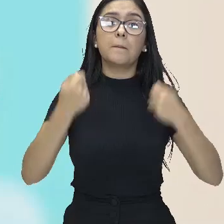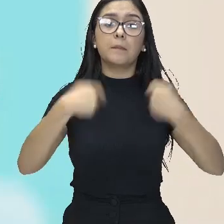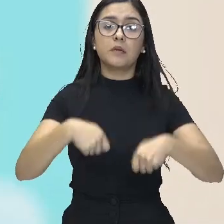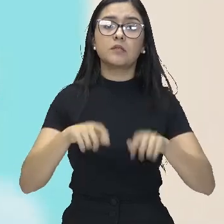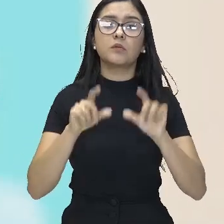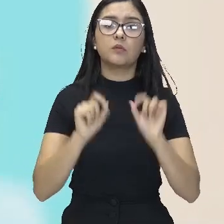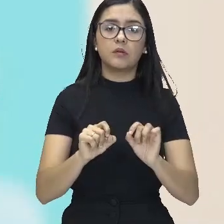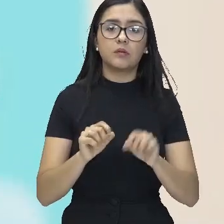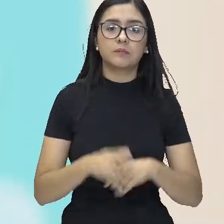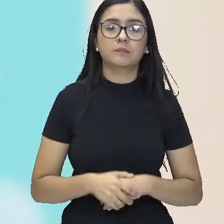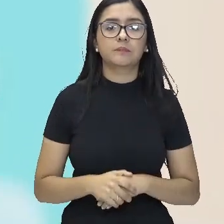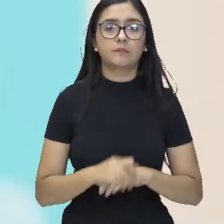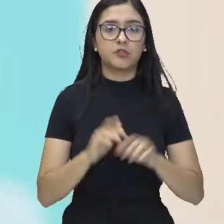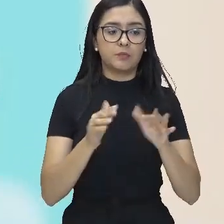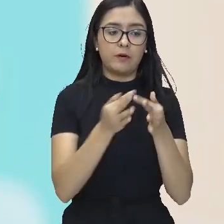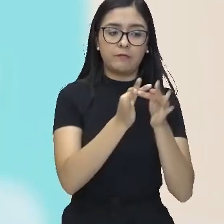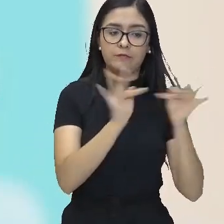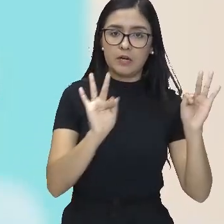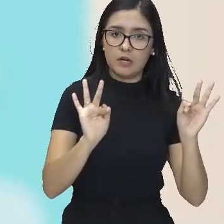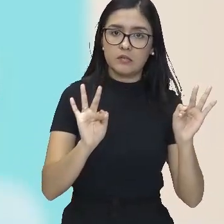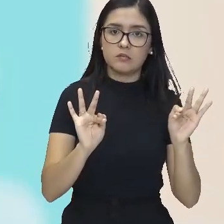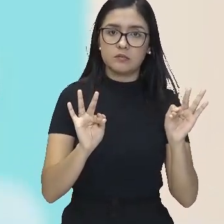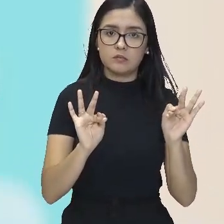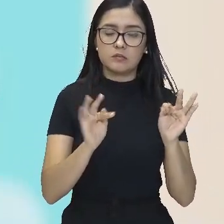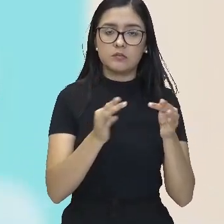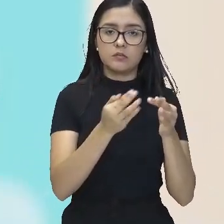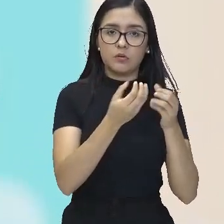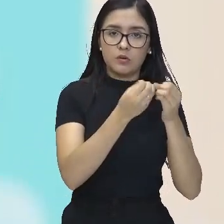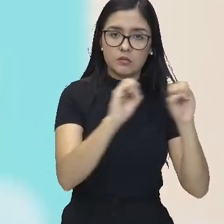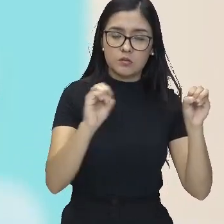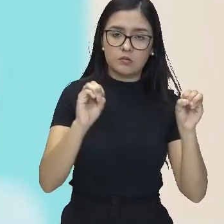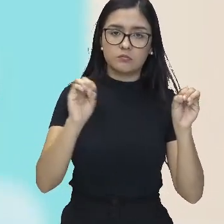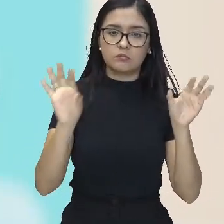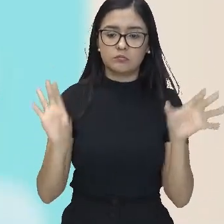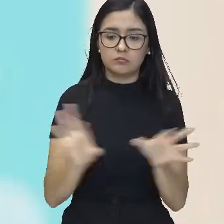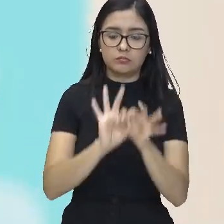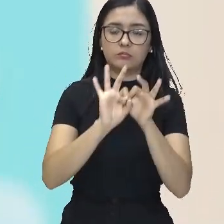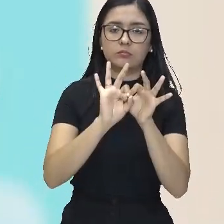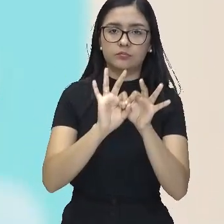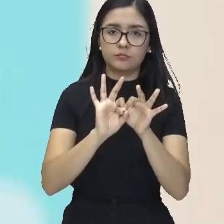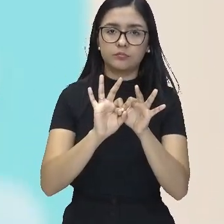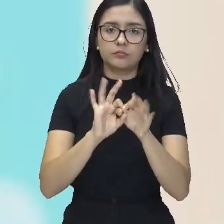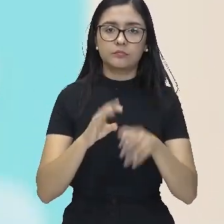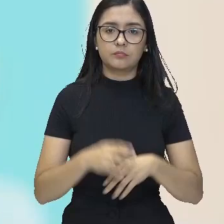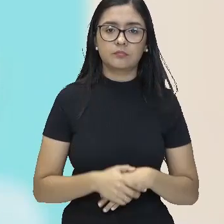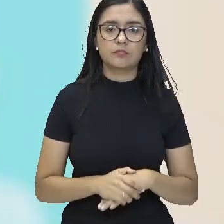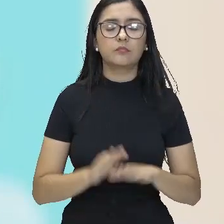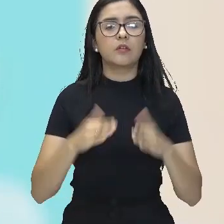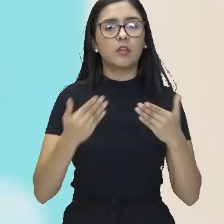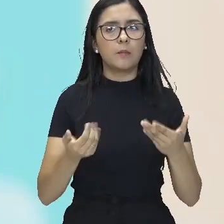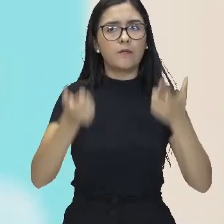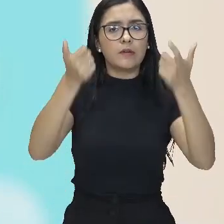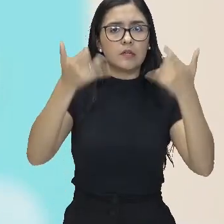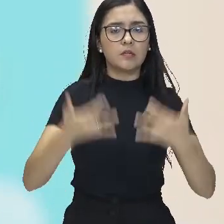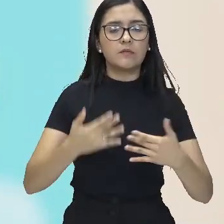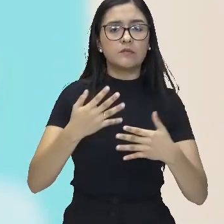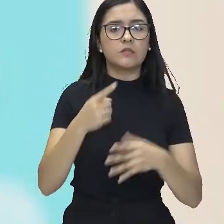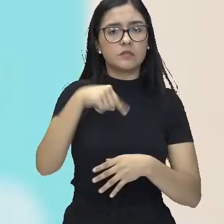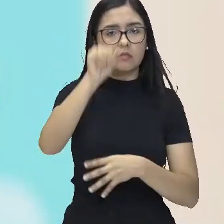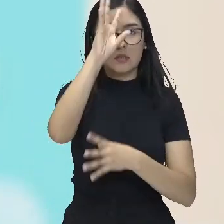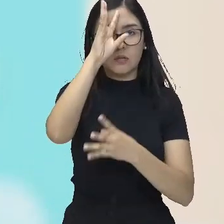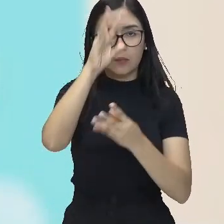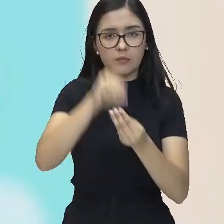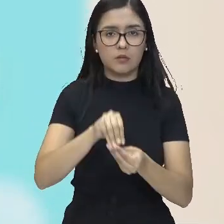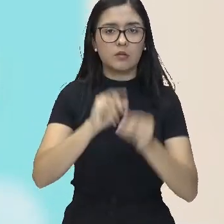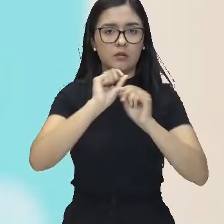precisar de outra frase, ou de outra oração, perdão, de outra oração, para que você compreenda.